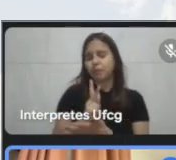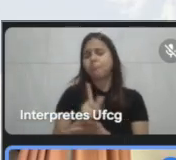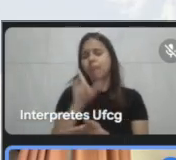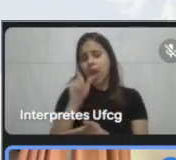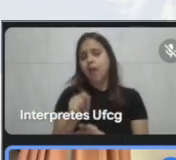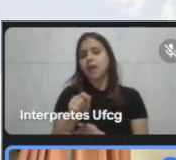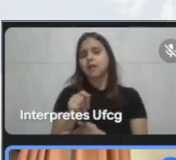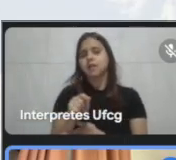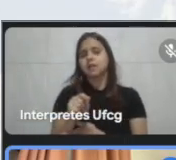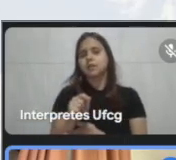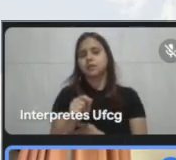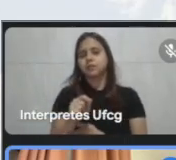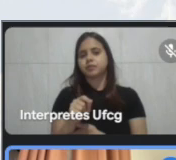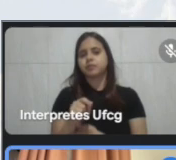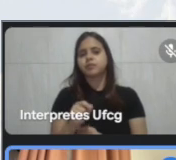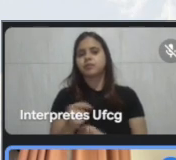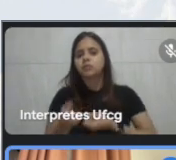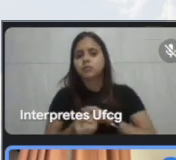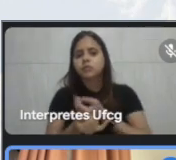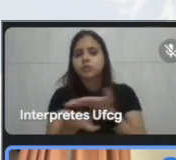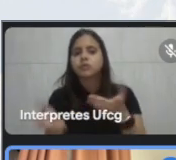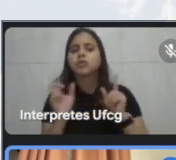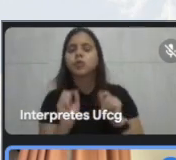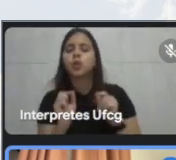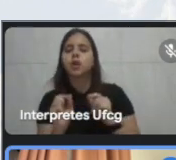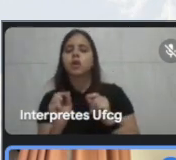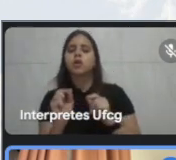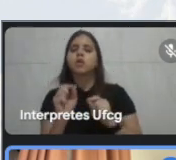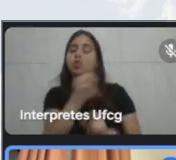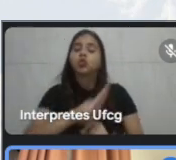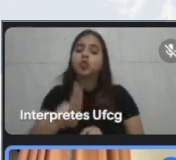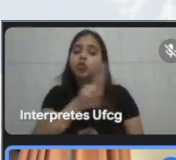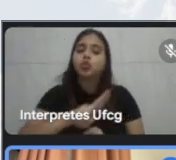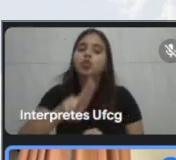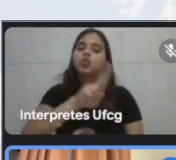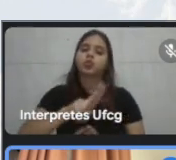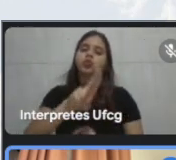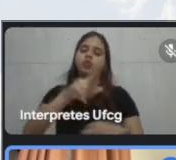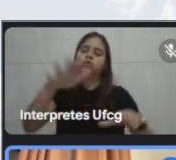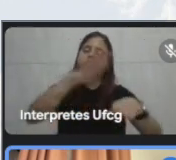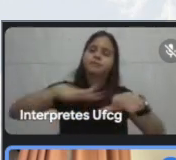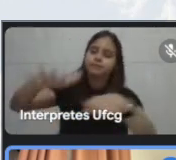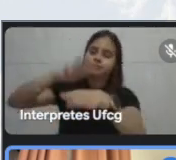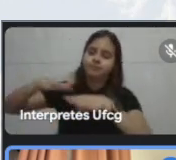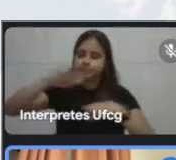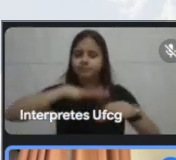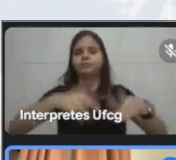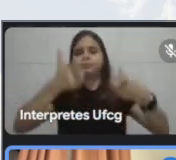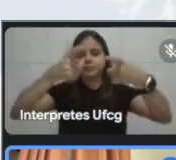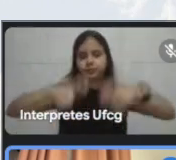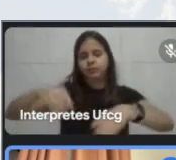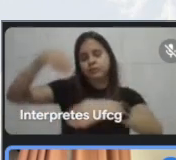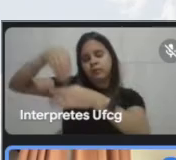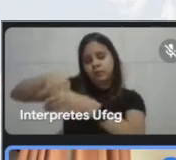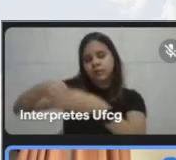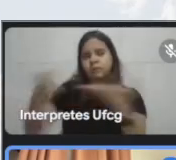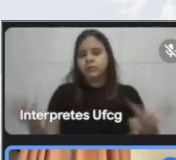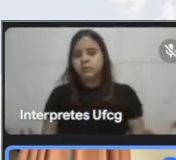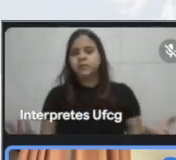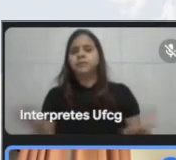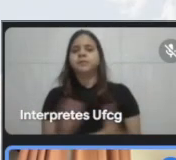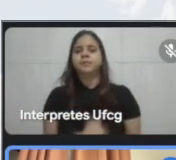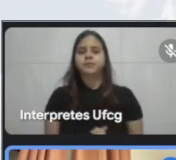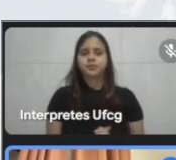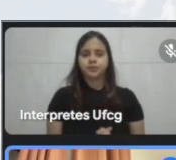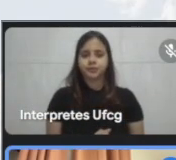basicamente justamente essa distribuição espacial de usos, de diferentes usos dentro do espaço